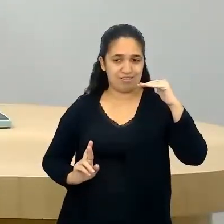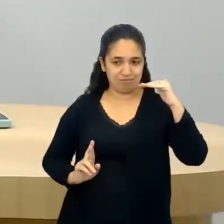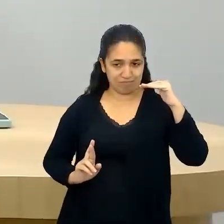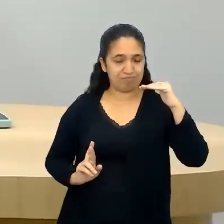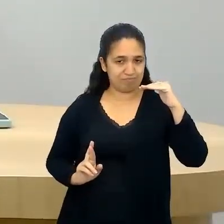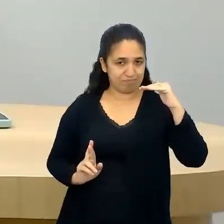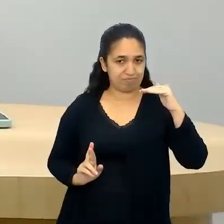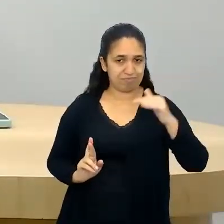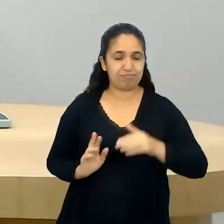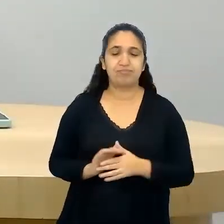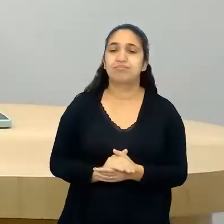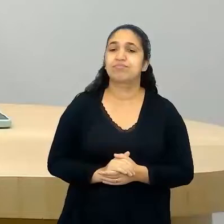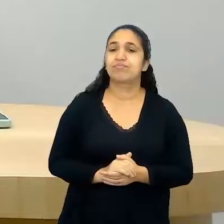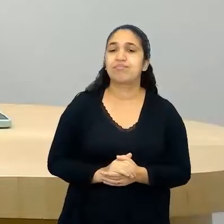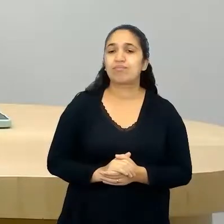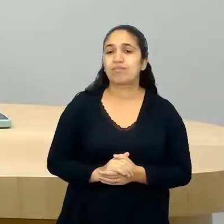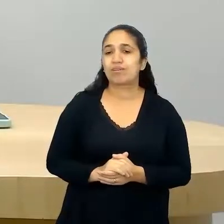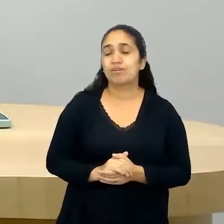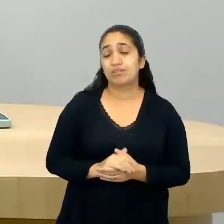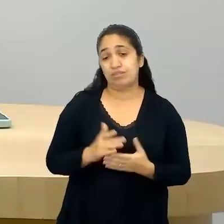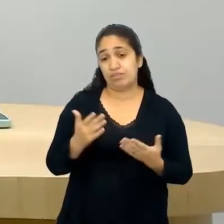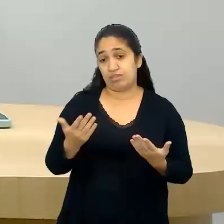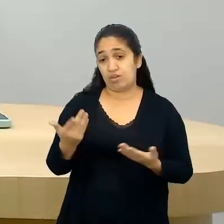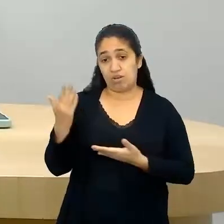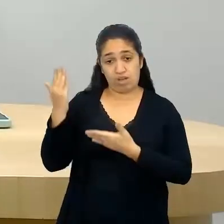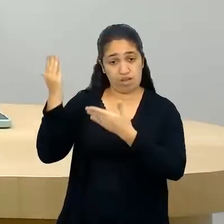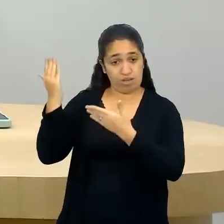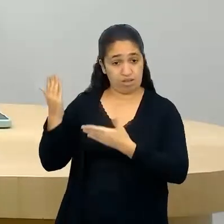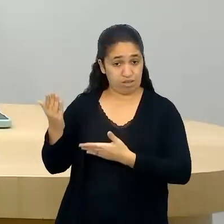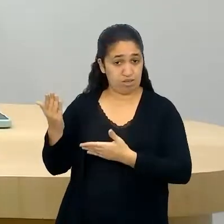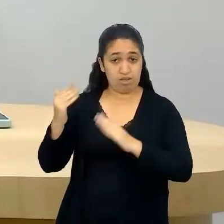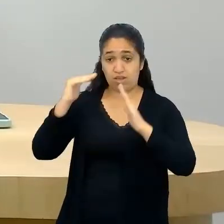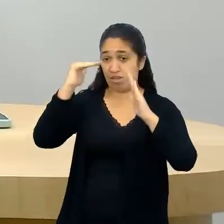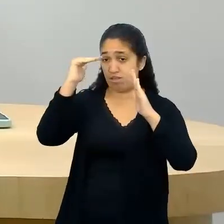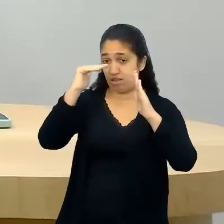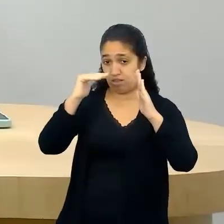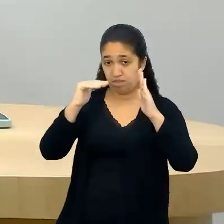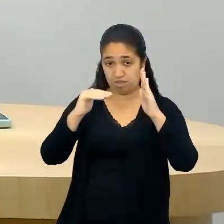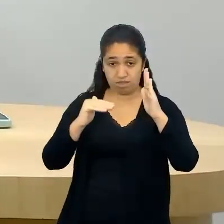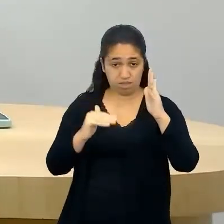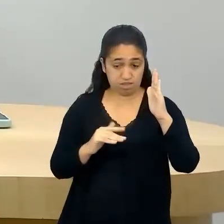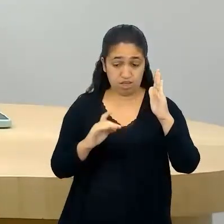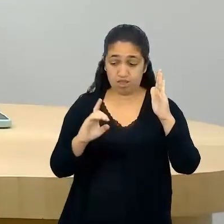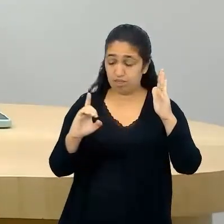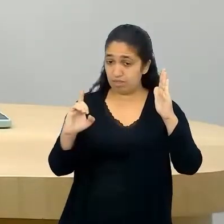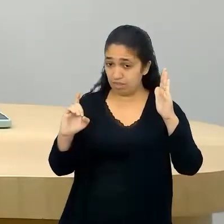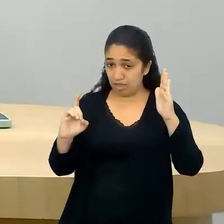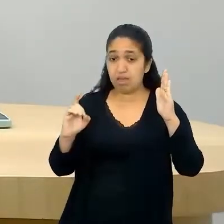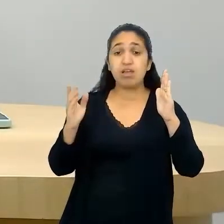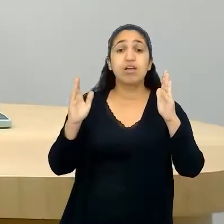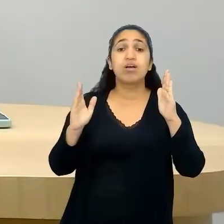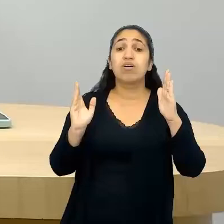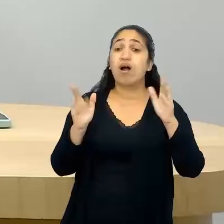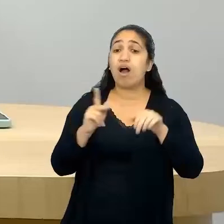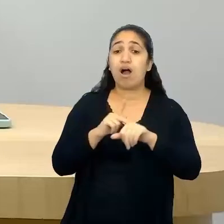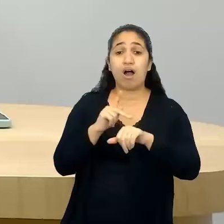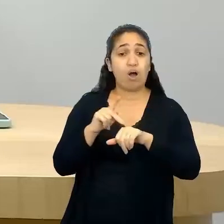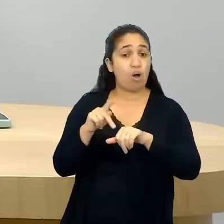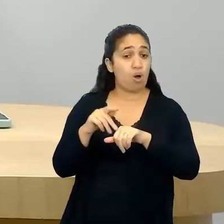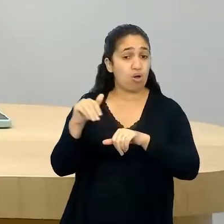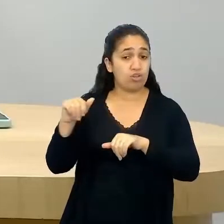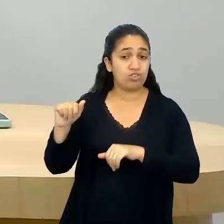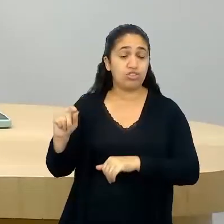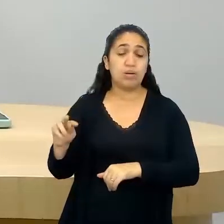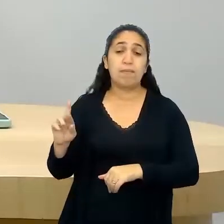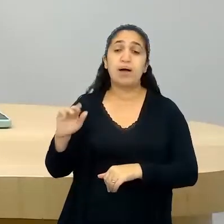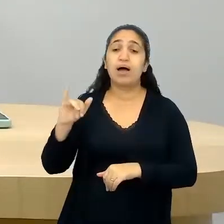de horizonte R. Apesar de aqui colocar que o horizonte D é uma rocha matriz sem a alteração